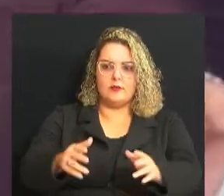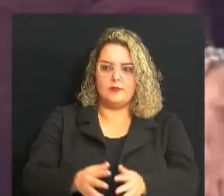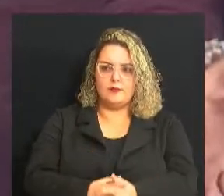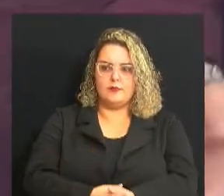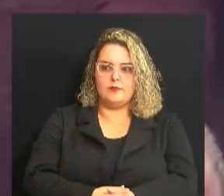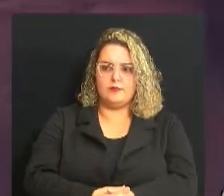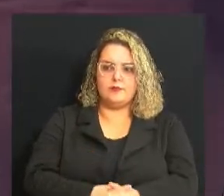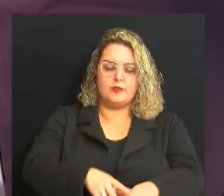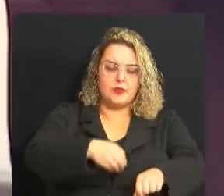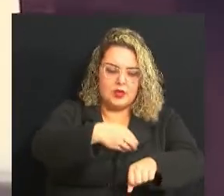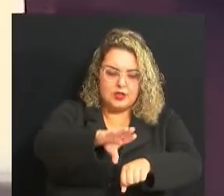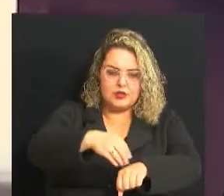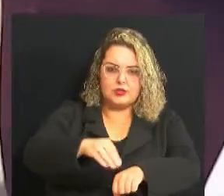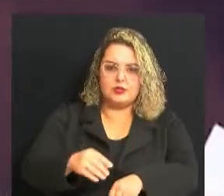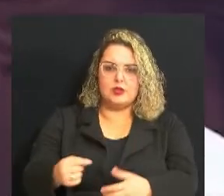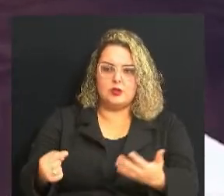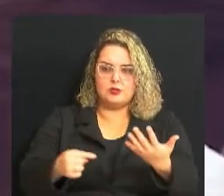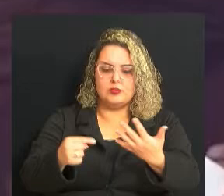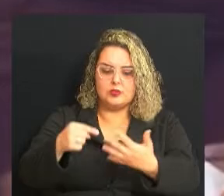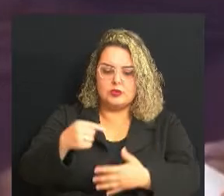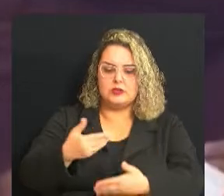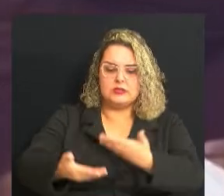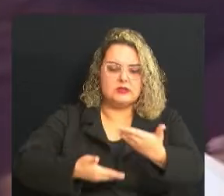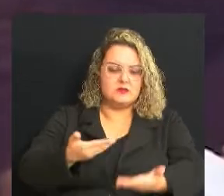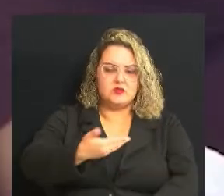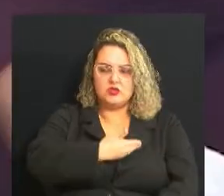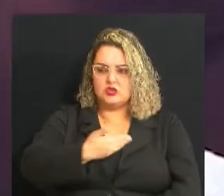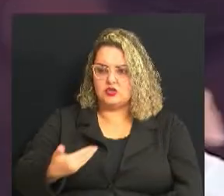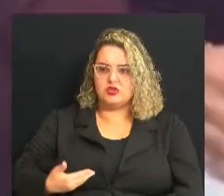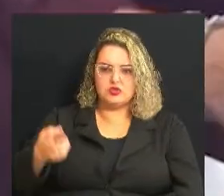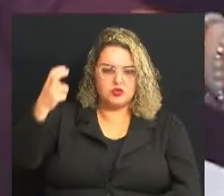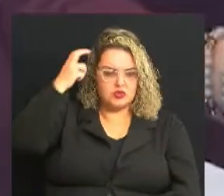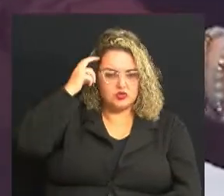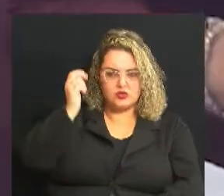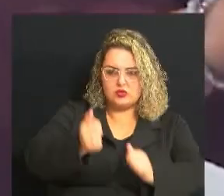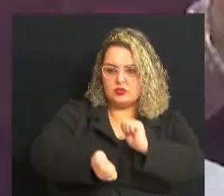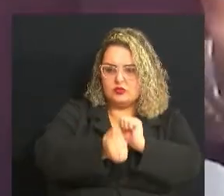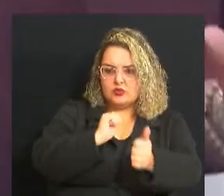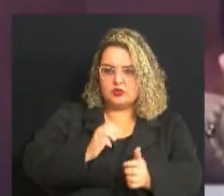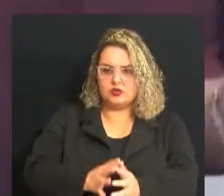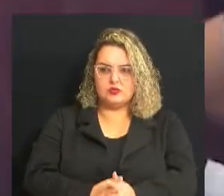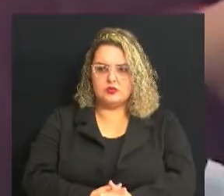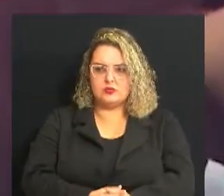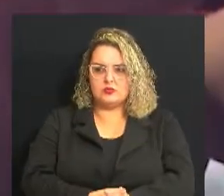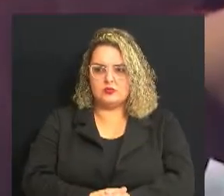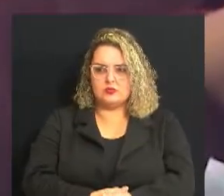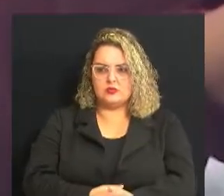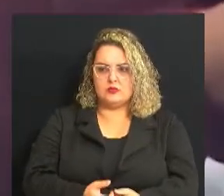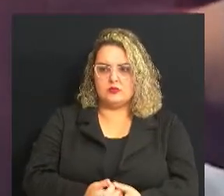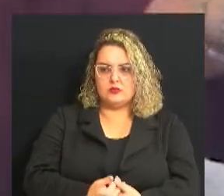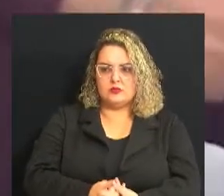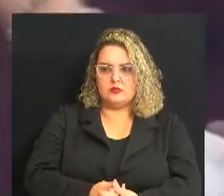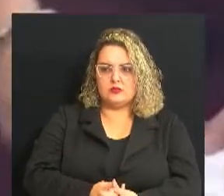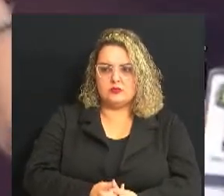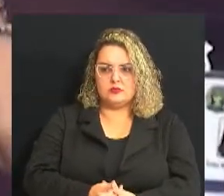indicando, né, para onde você quer ir, se é para os serviços públicos, se é para a cultura, para o esporte. Eu acho que facilita